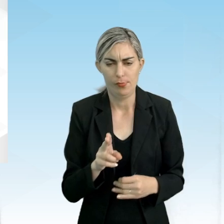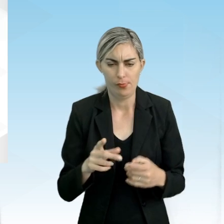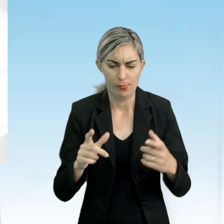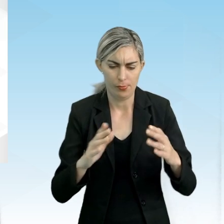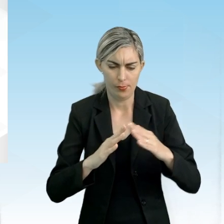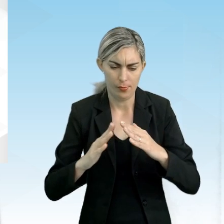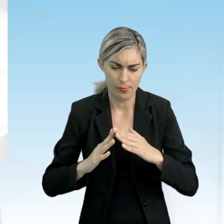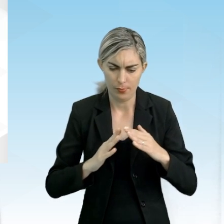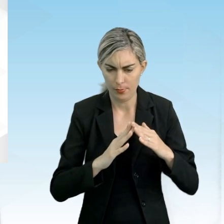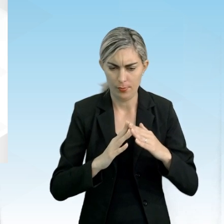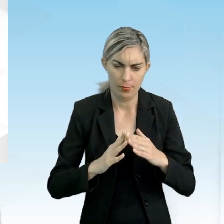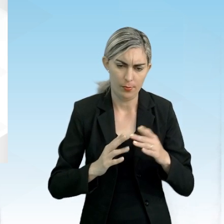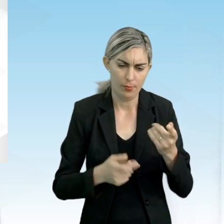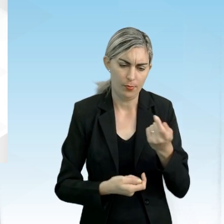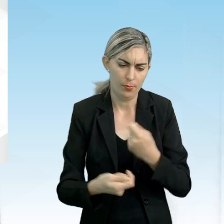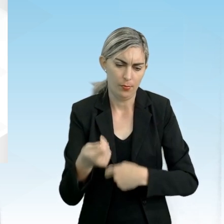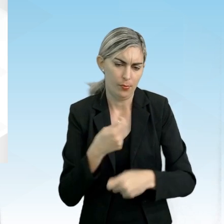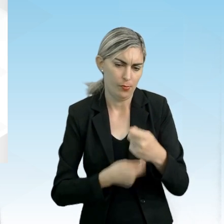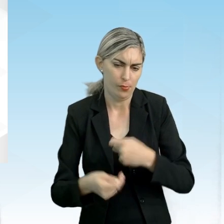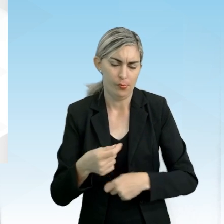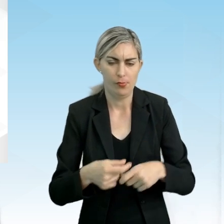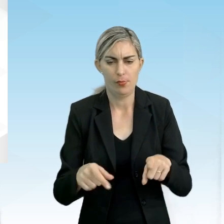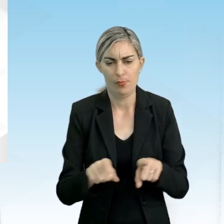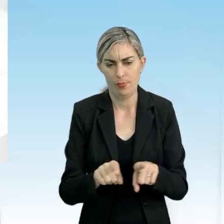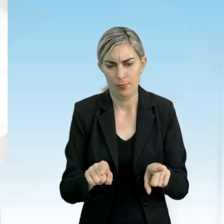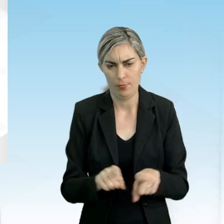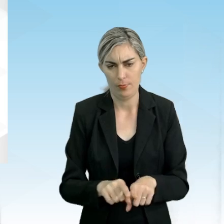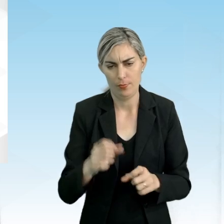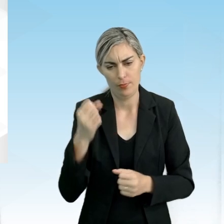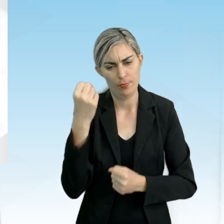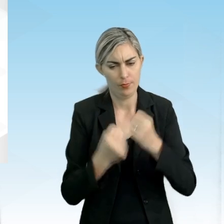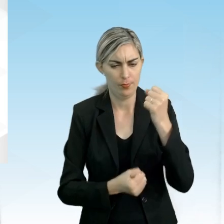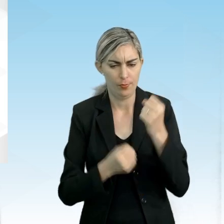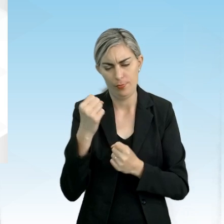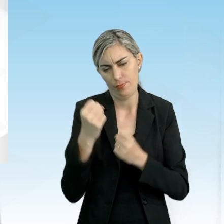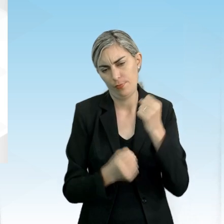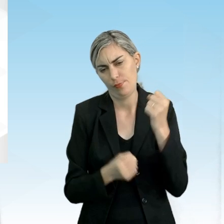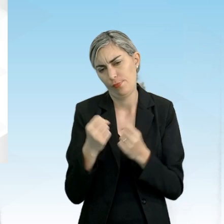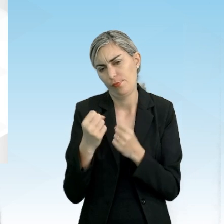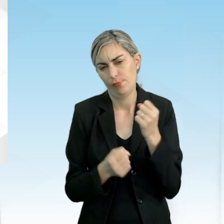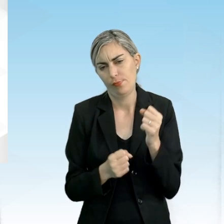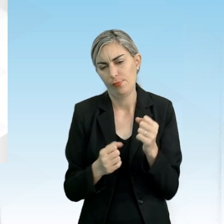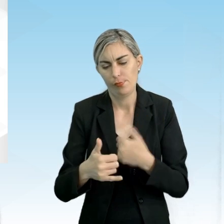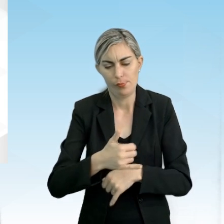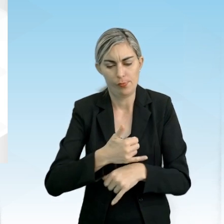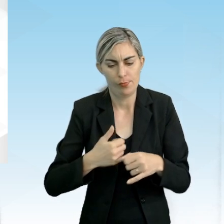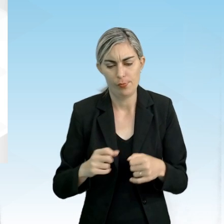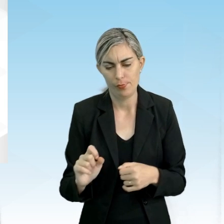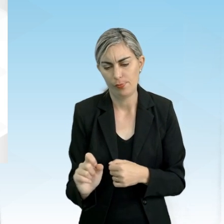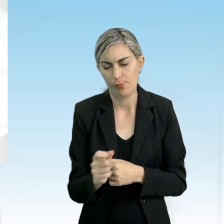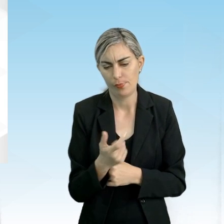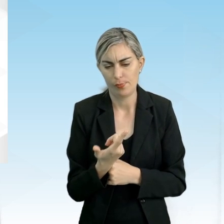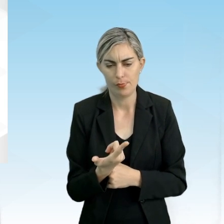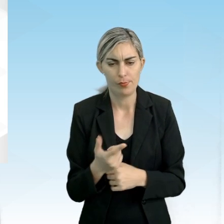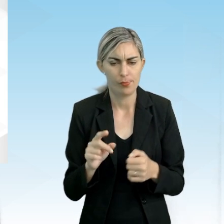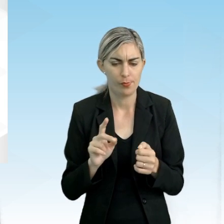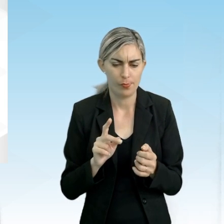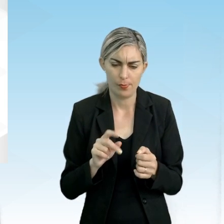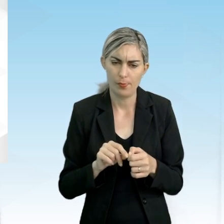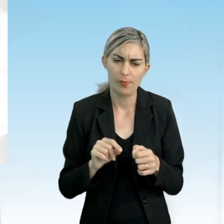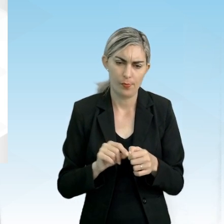residências em comércios e também em indústrias e como a energia solar ela pode realmente